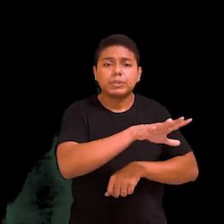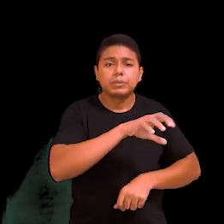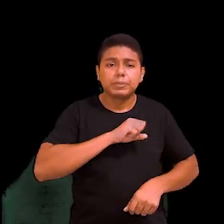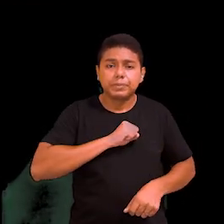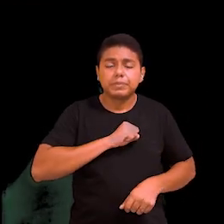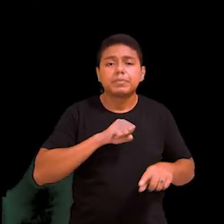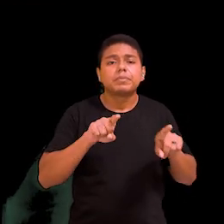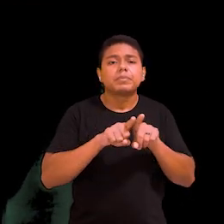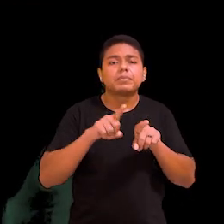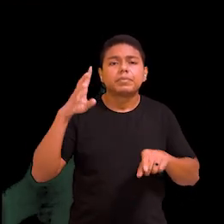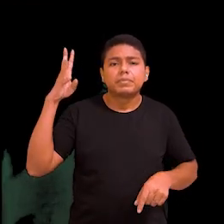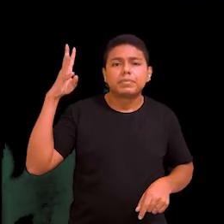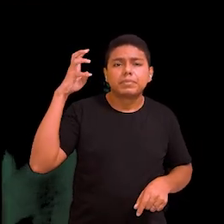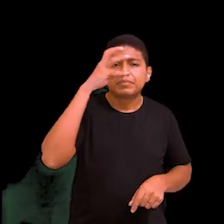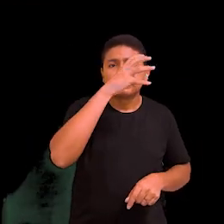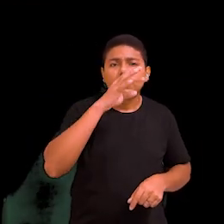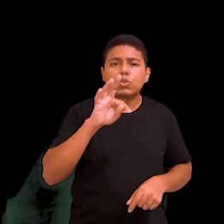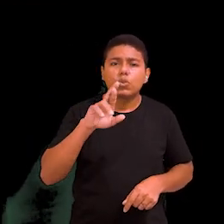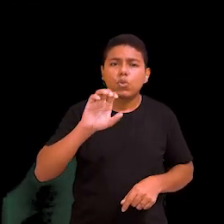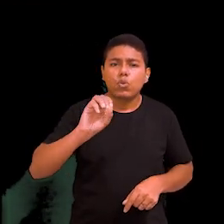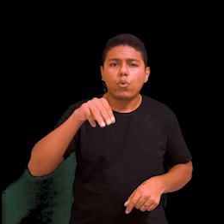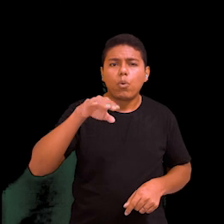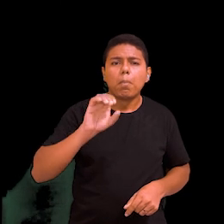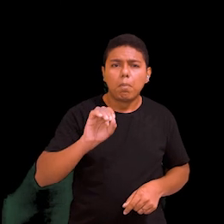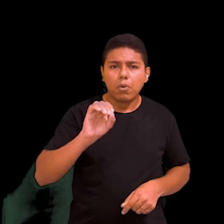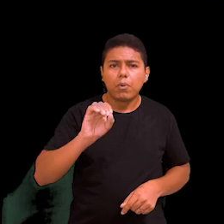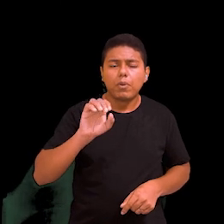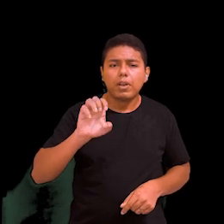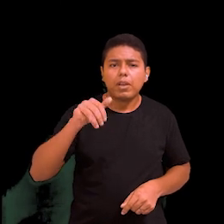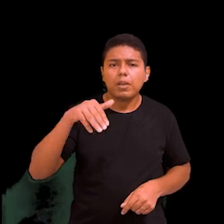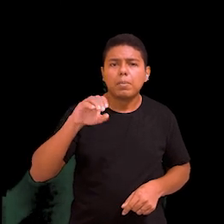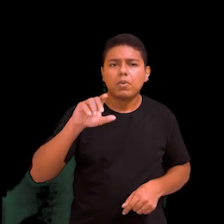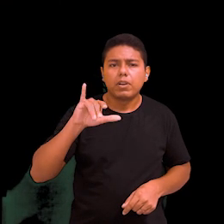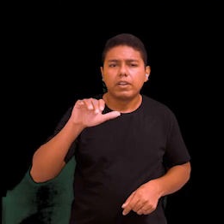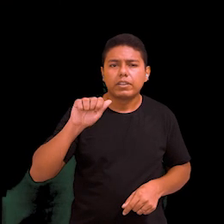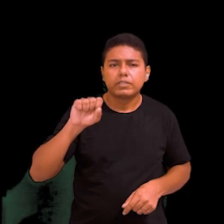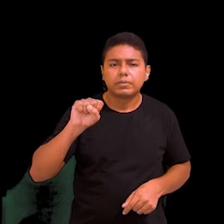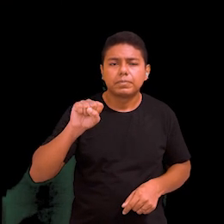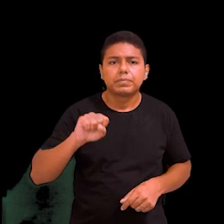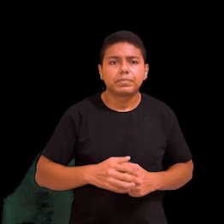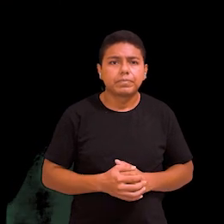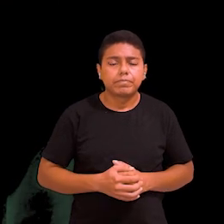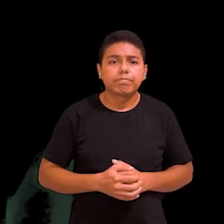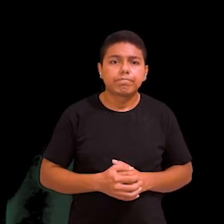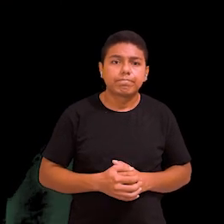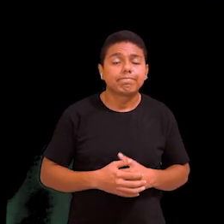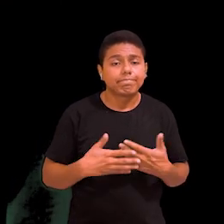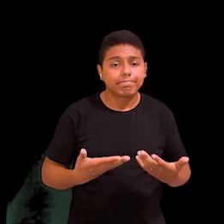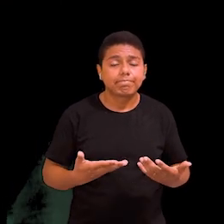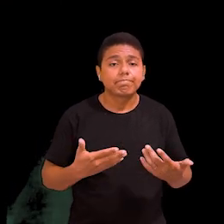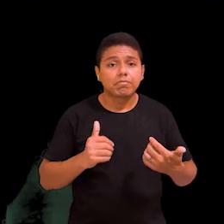hipertensivas, a infecção puerperal e as complicações tromboembólicas. Em relação